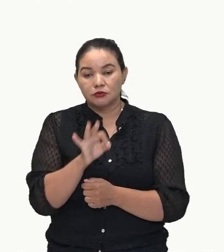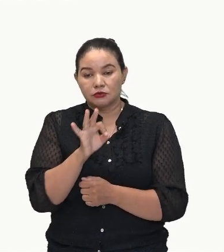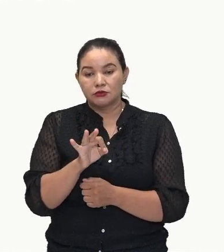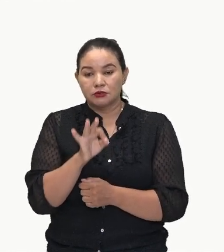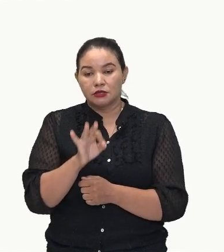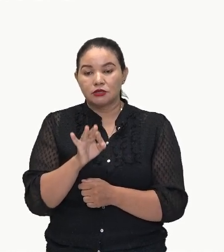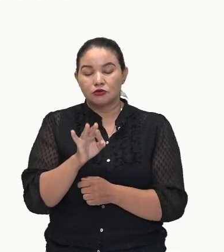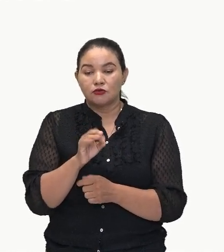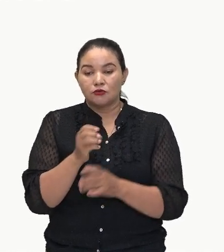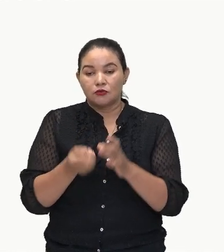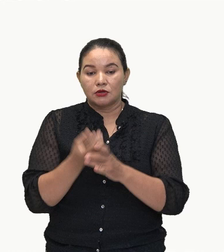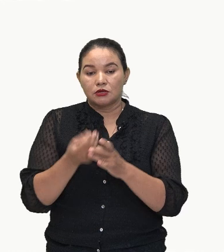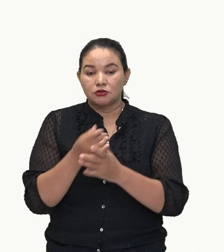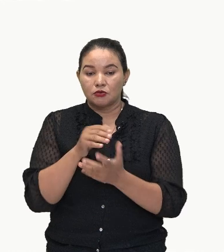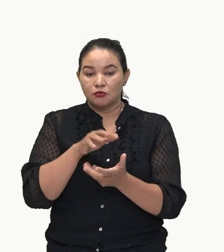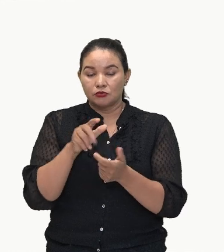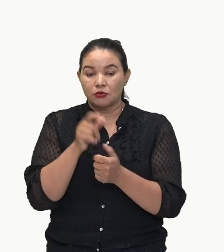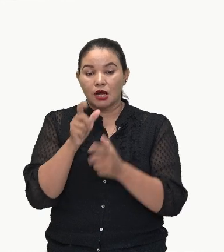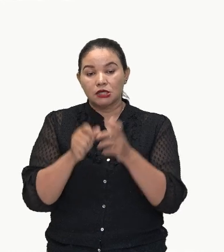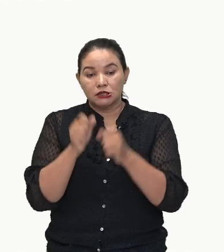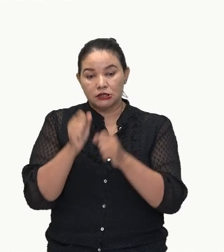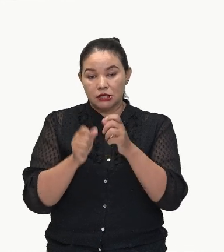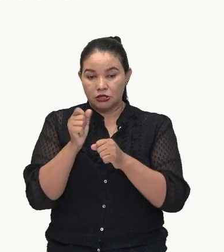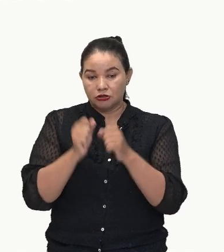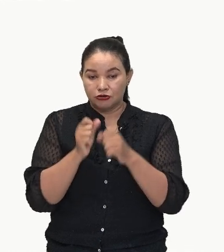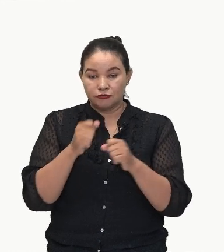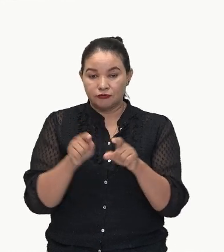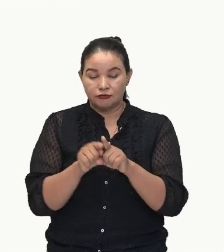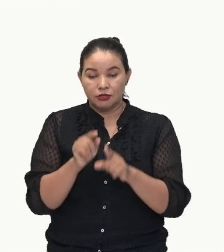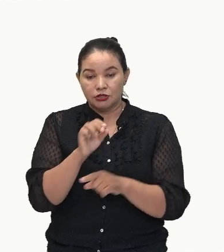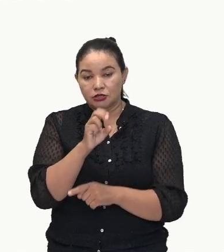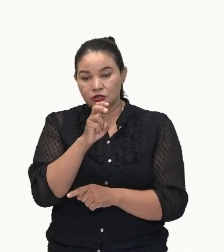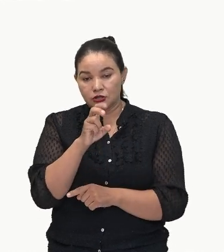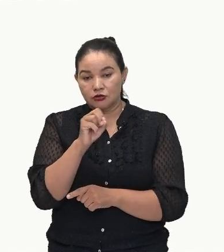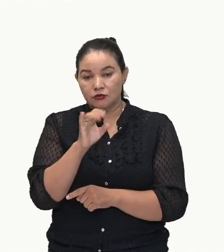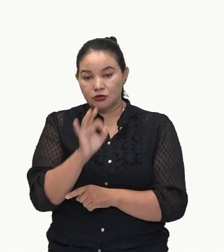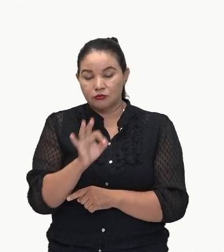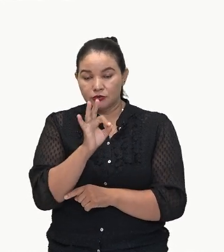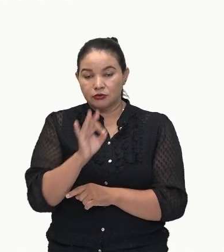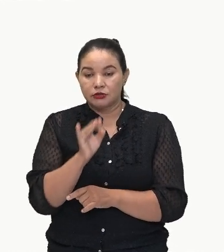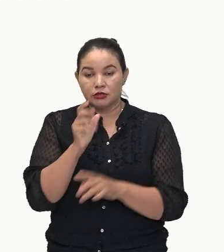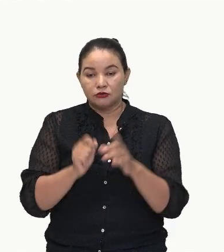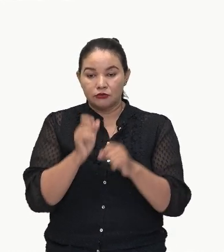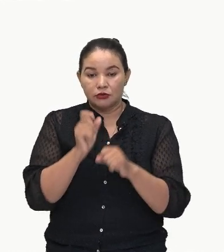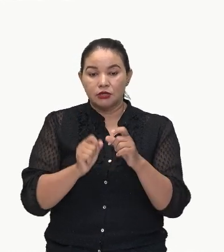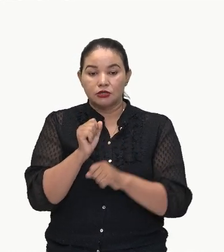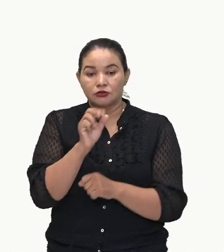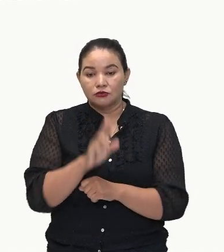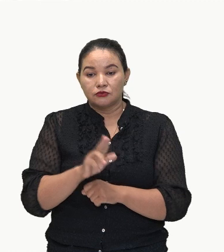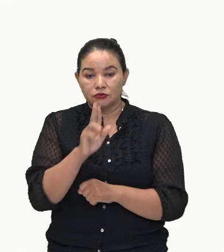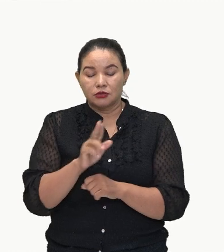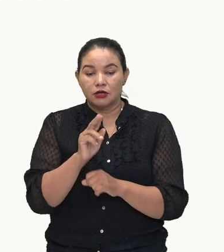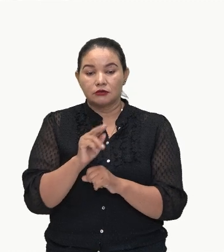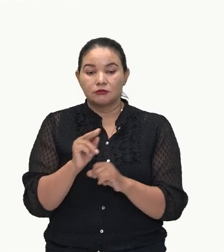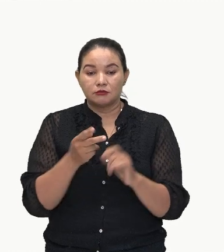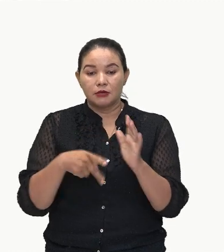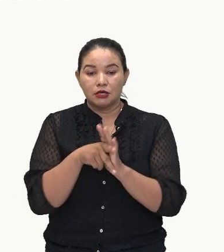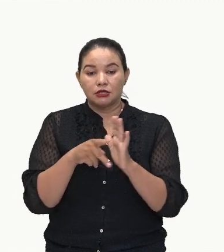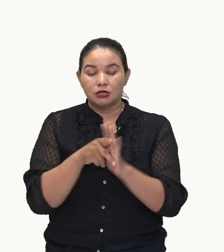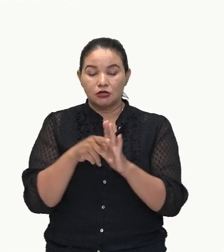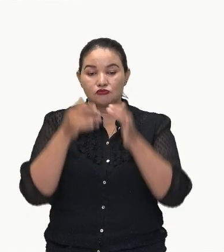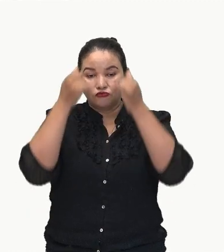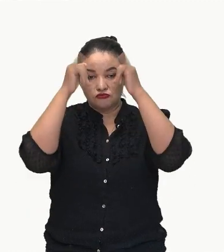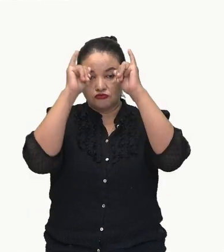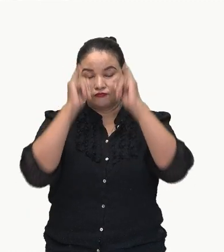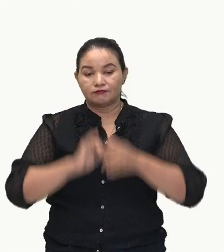15% da produção mundial de leite, sendo que 50% do leite consumido é de leite de búfala.